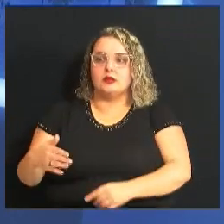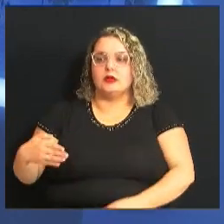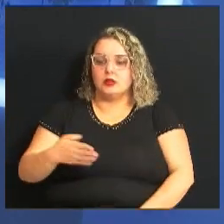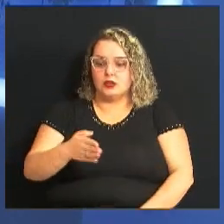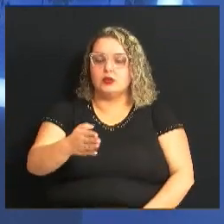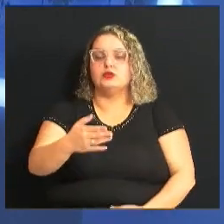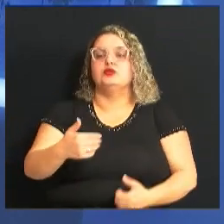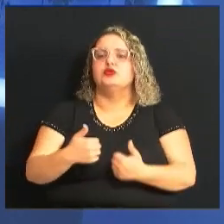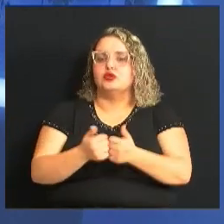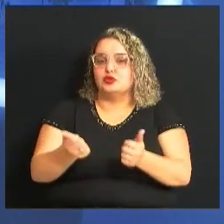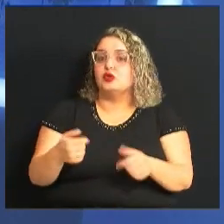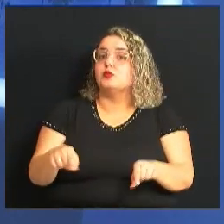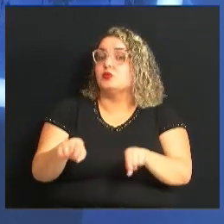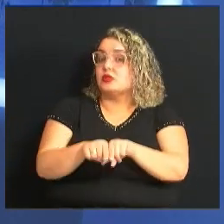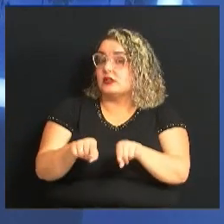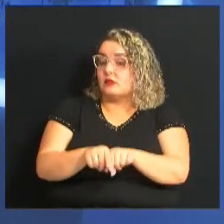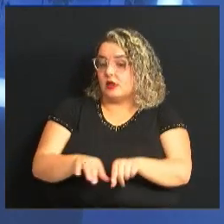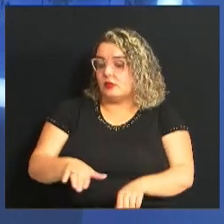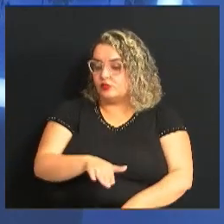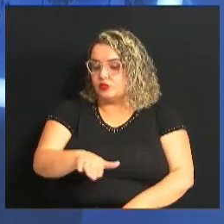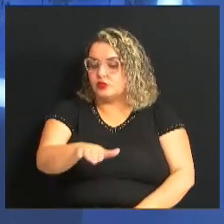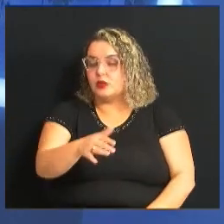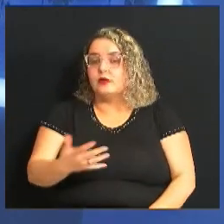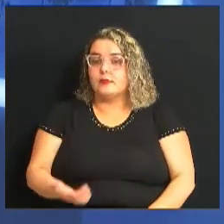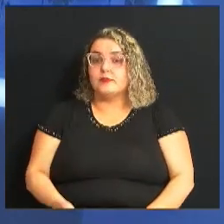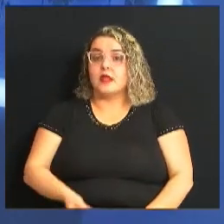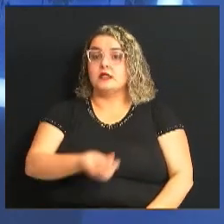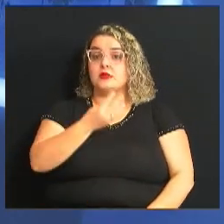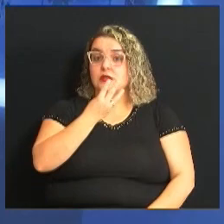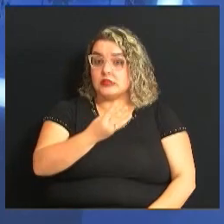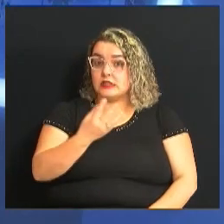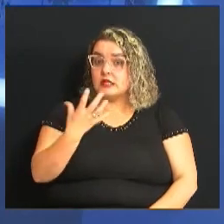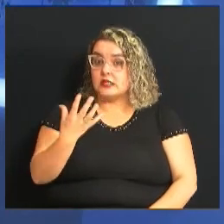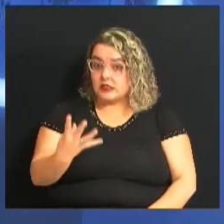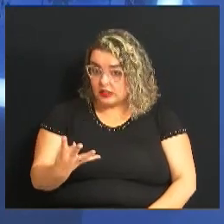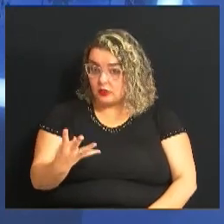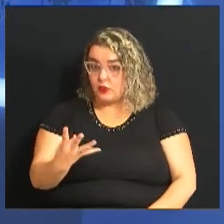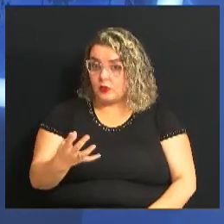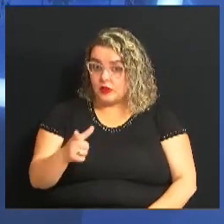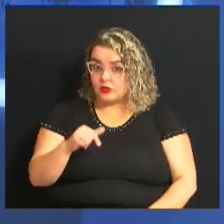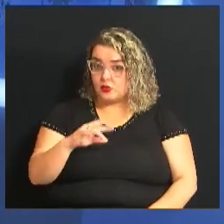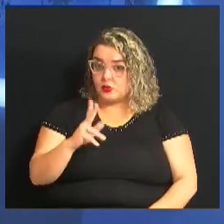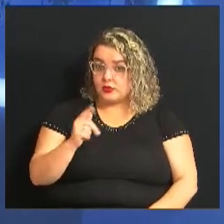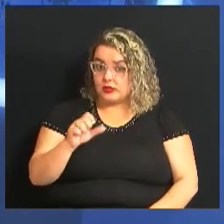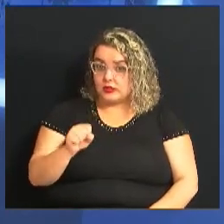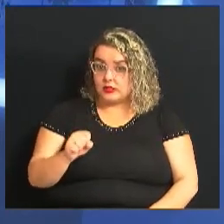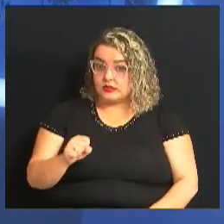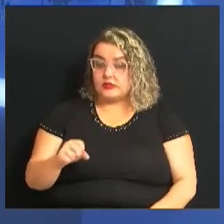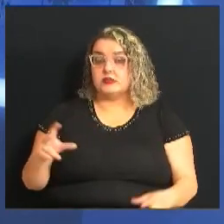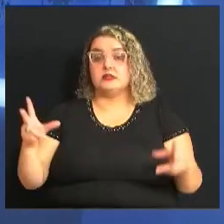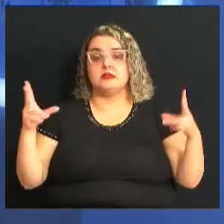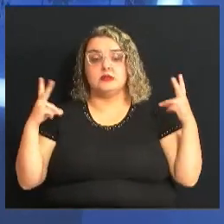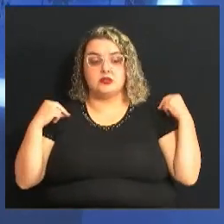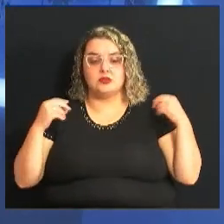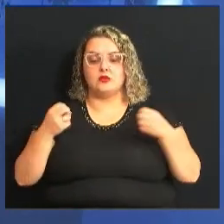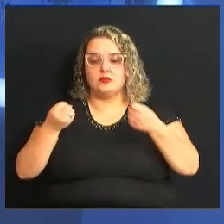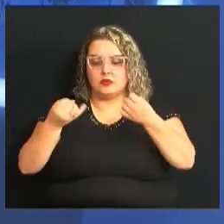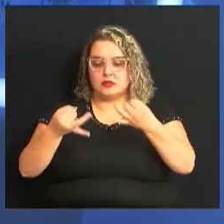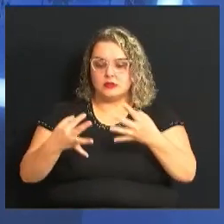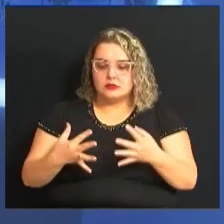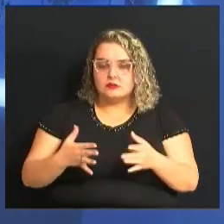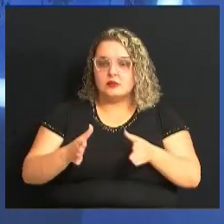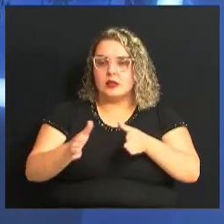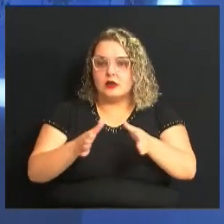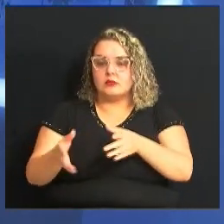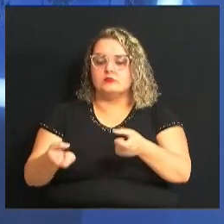transporte público. A gente menciona que são 34 linhas e agentes de mobilidade urbana vão orientar a população